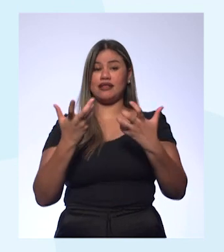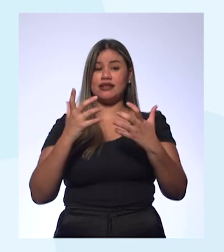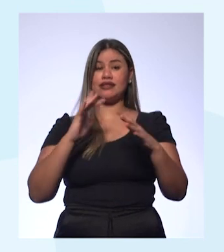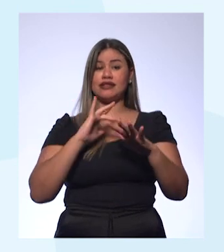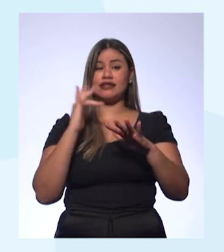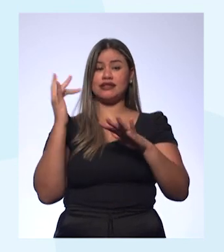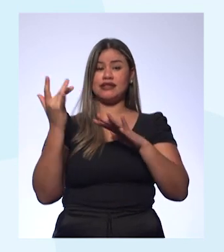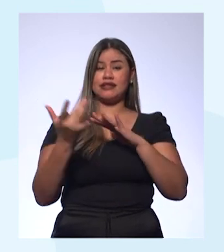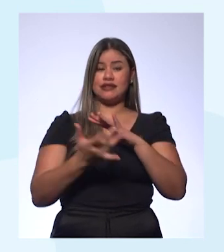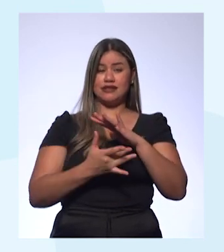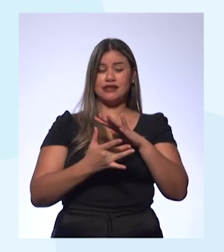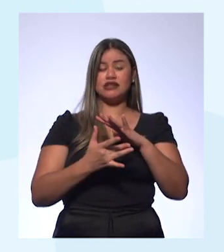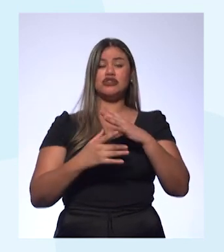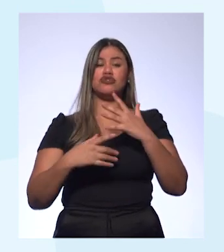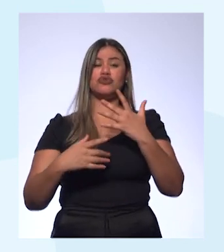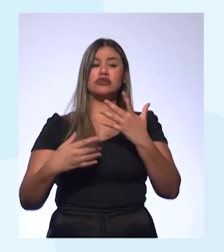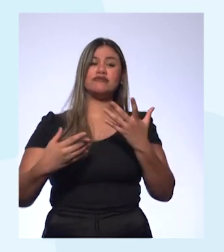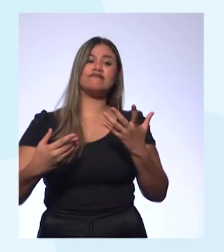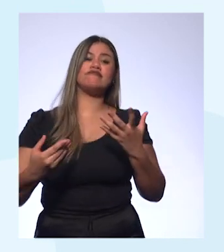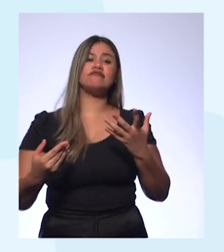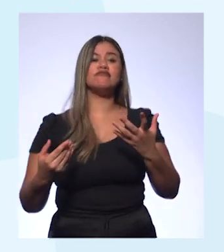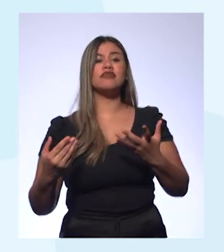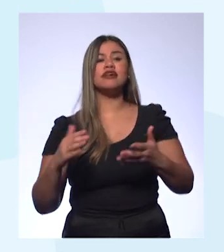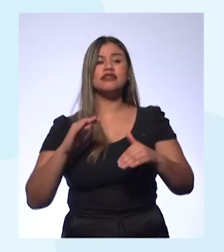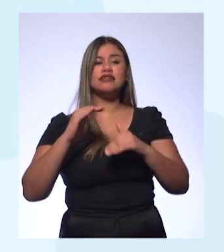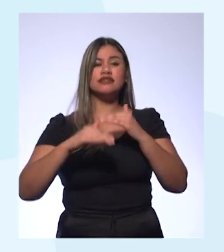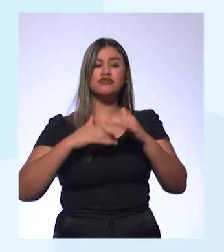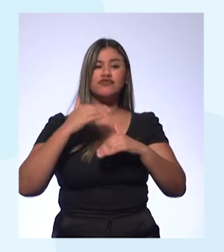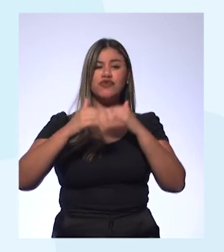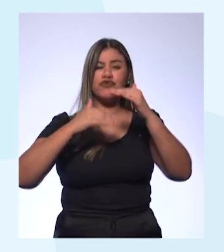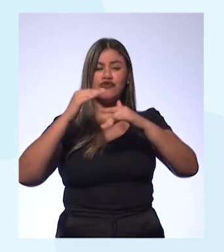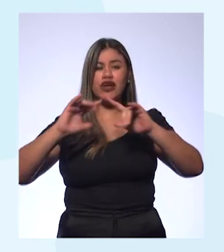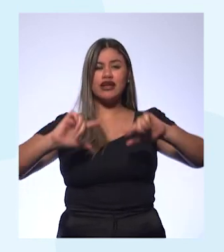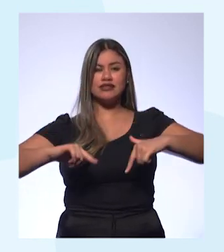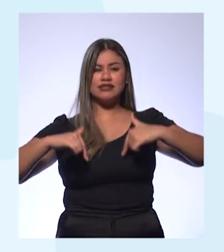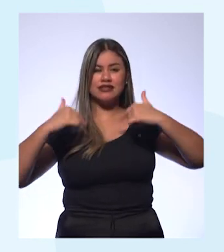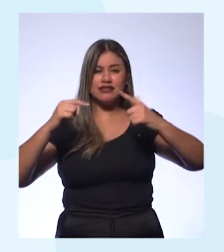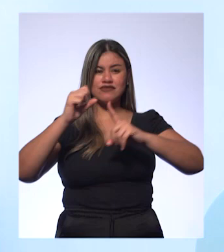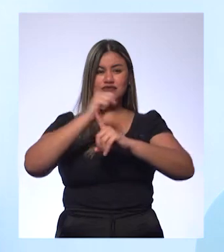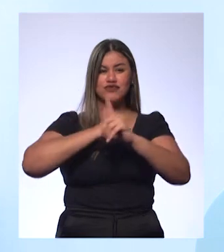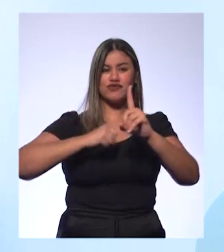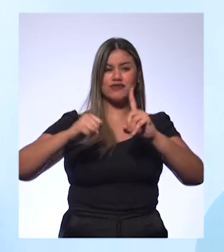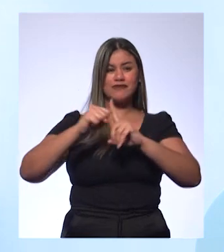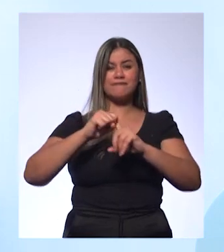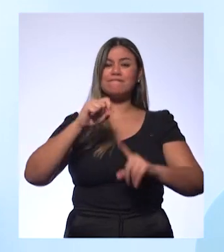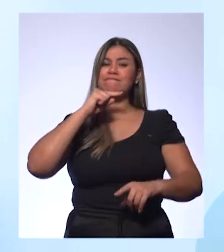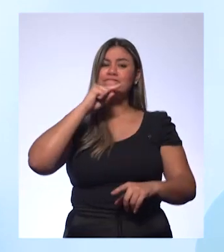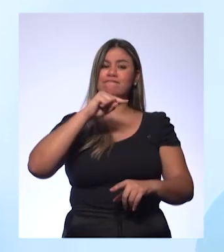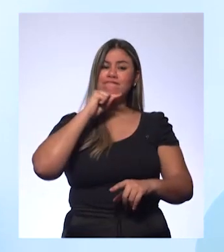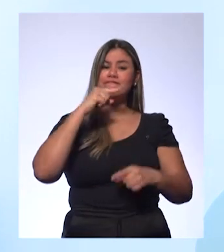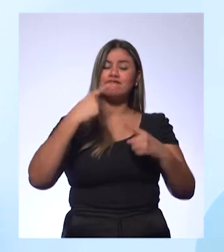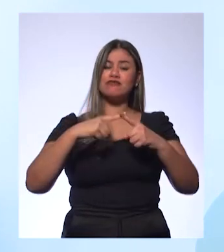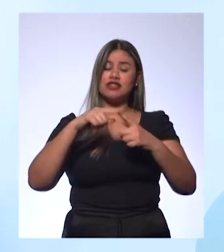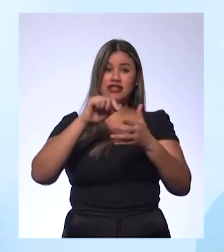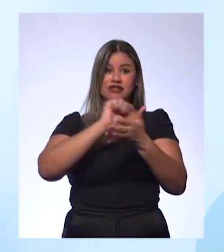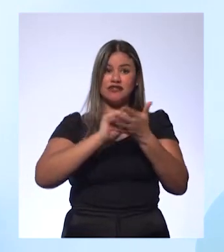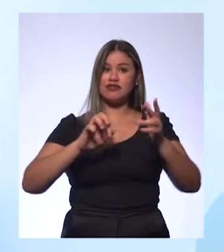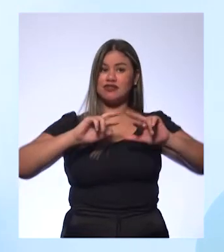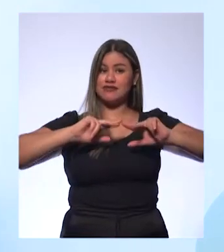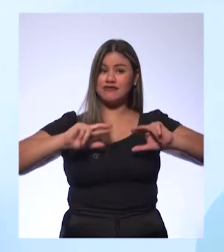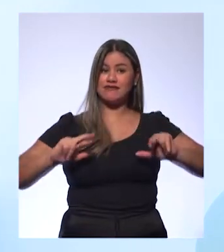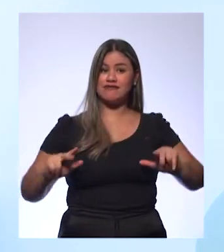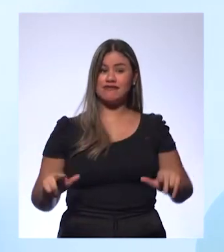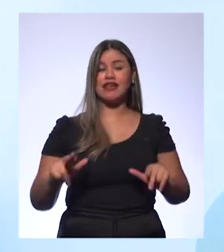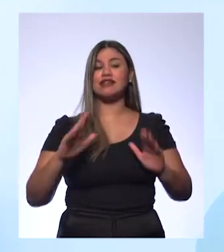social, queria desenvolver aí a questão do engajamento social, iniciativa social, e não deu certo devido às várias atividades que ela já